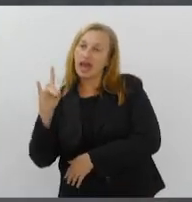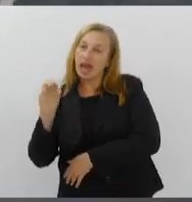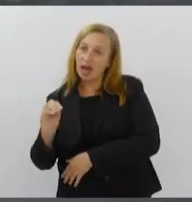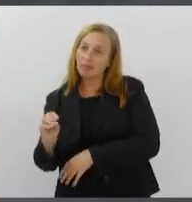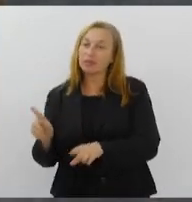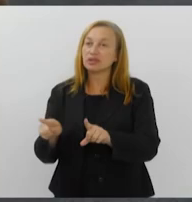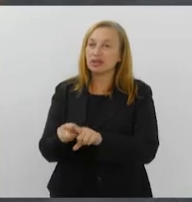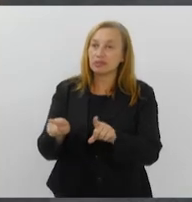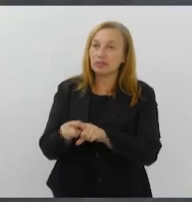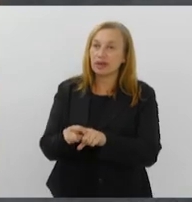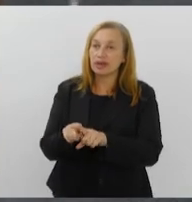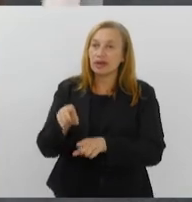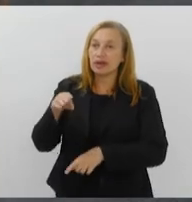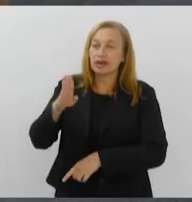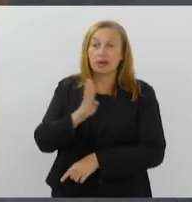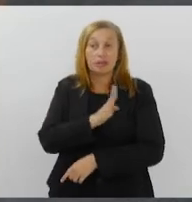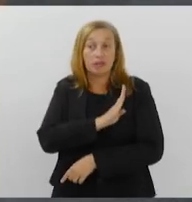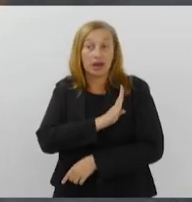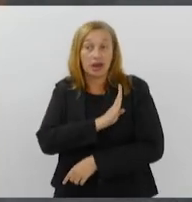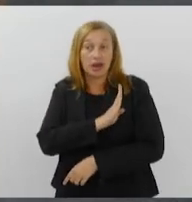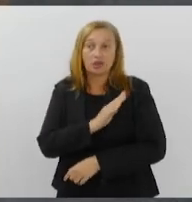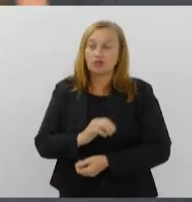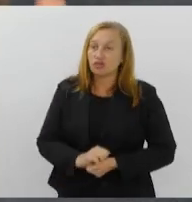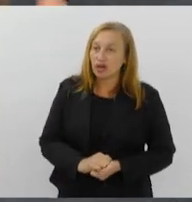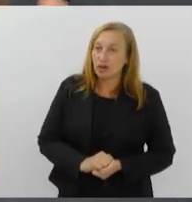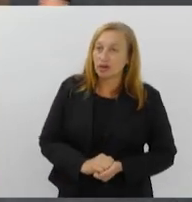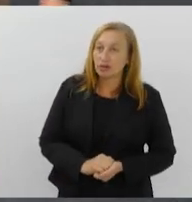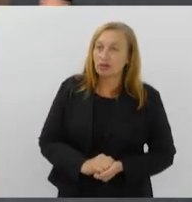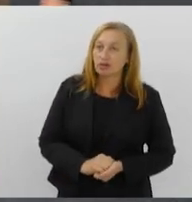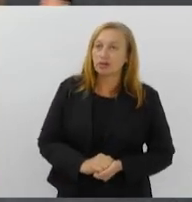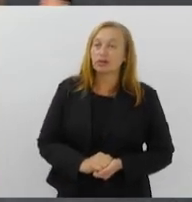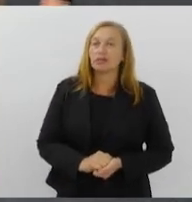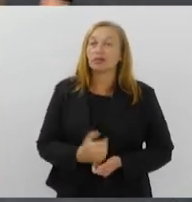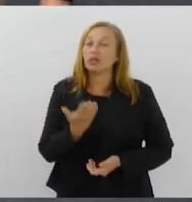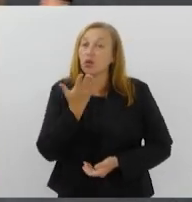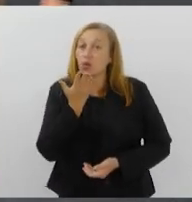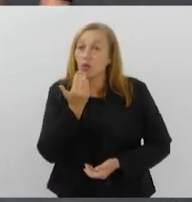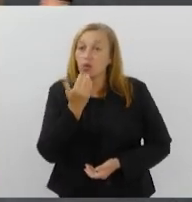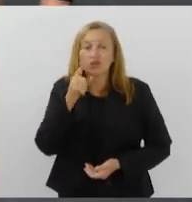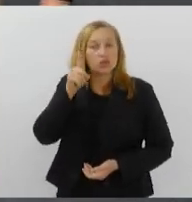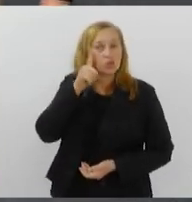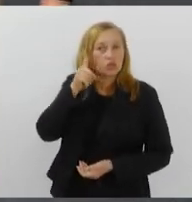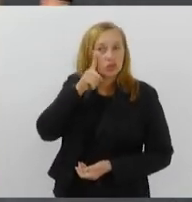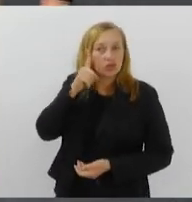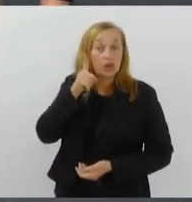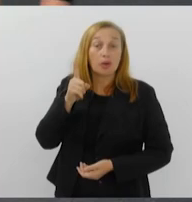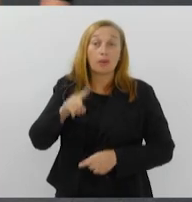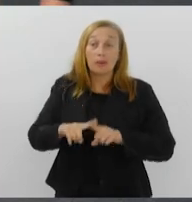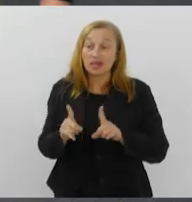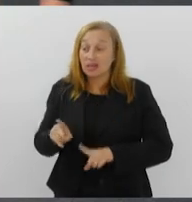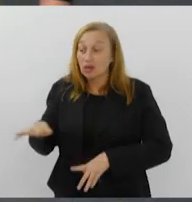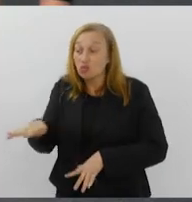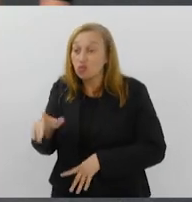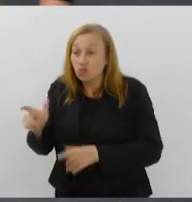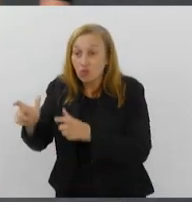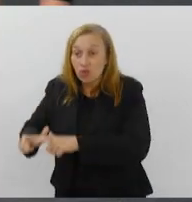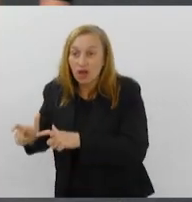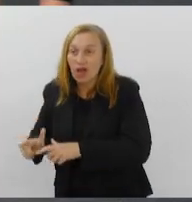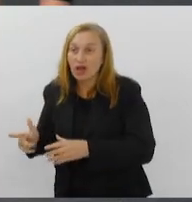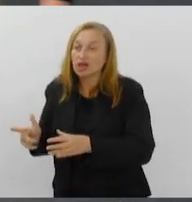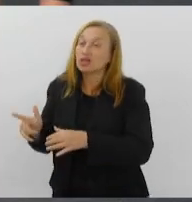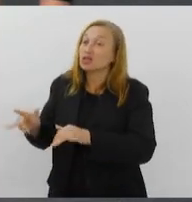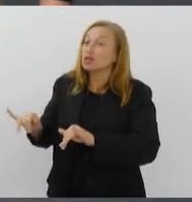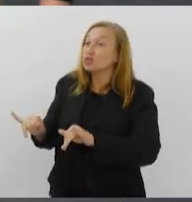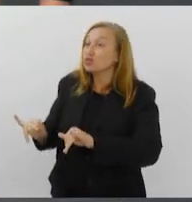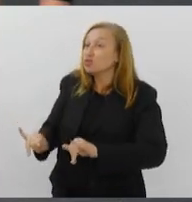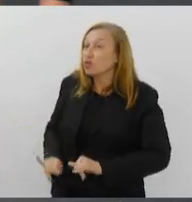são fundamentais para a nossa mesa no dia a dia. Só que essa é uma região que tem sofrido muito com as